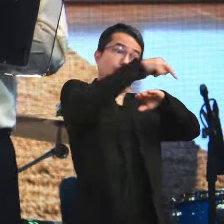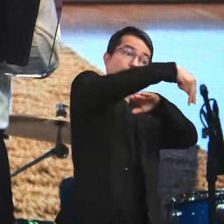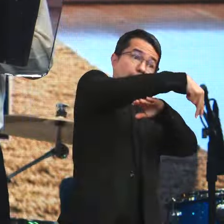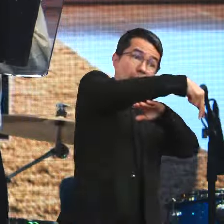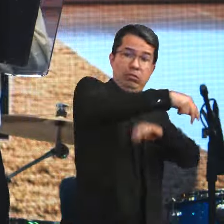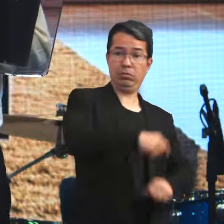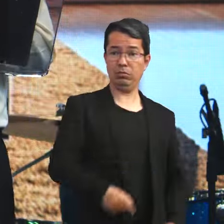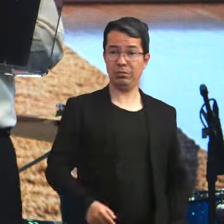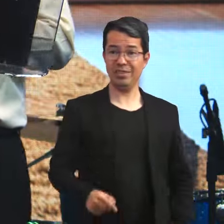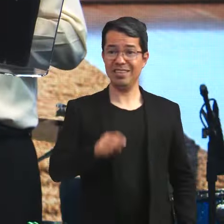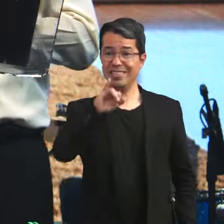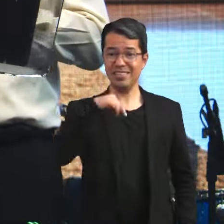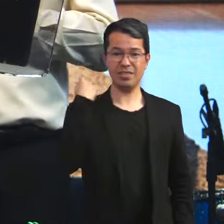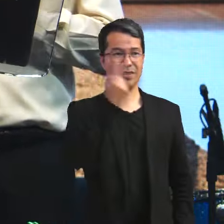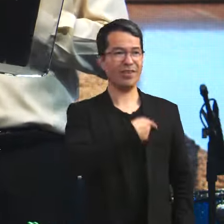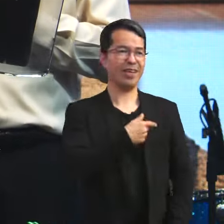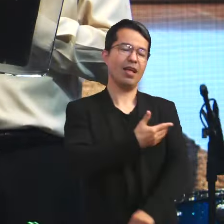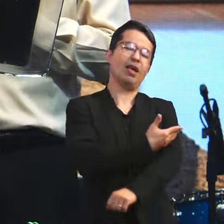para